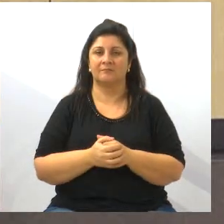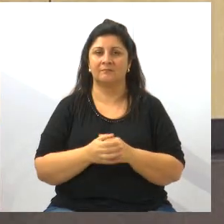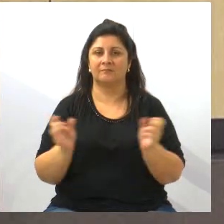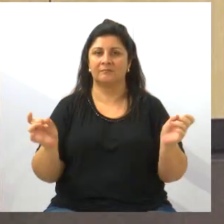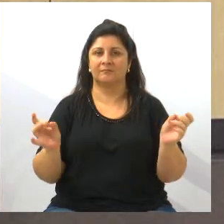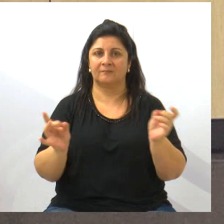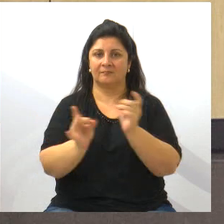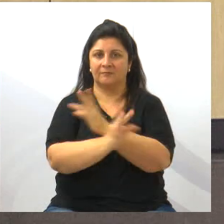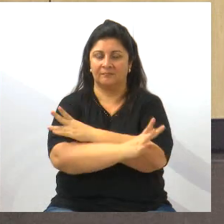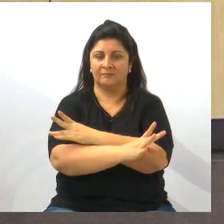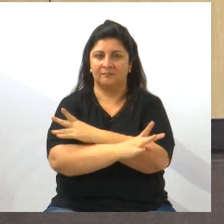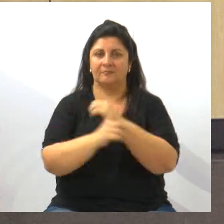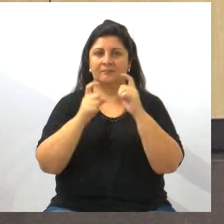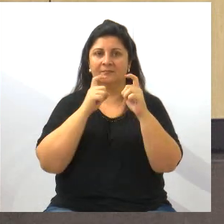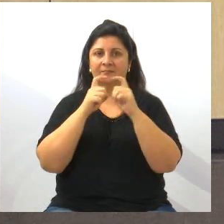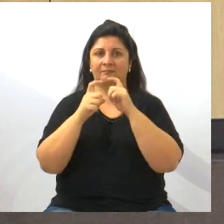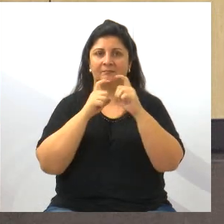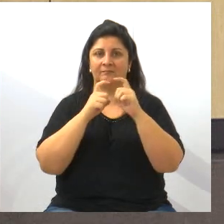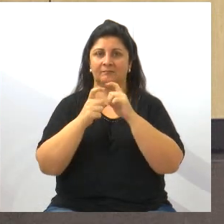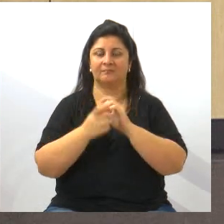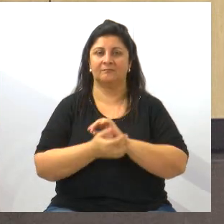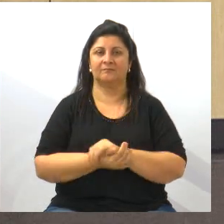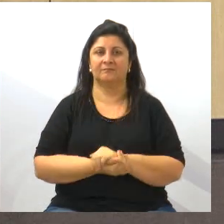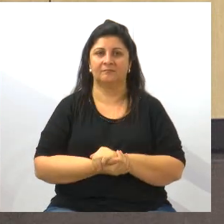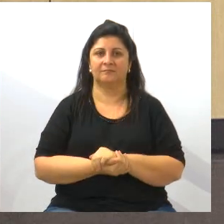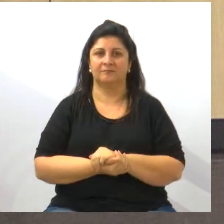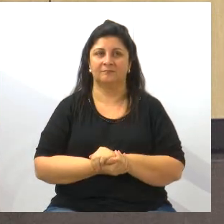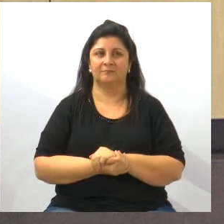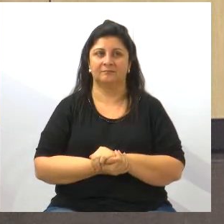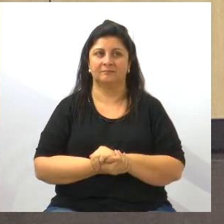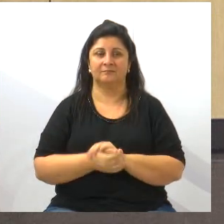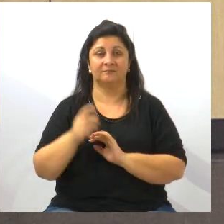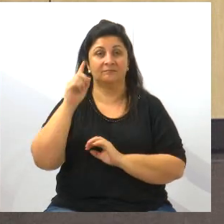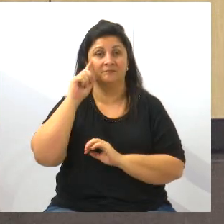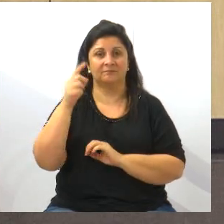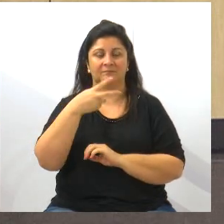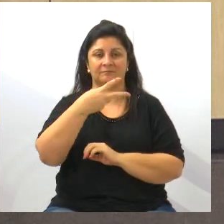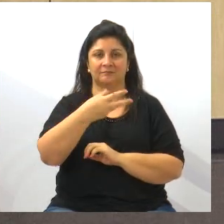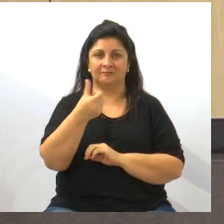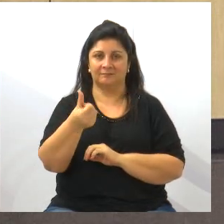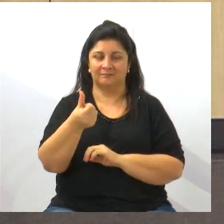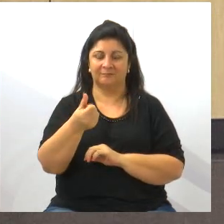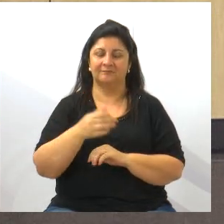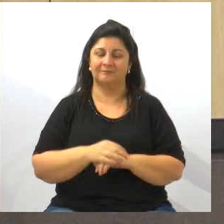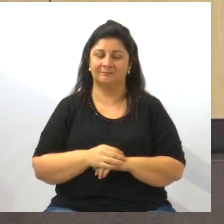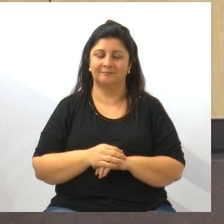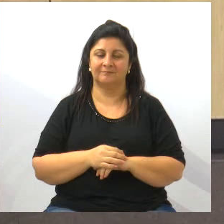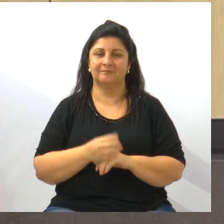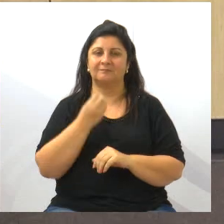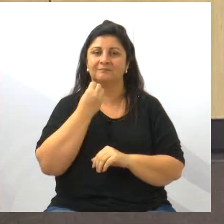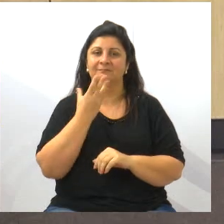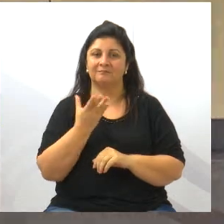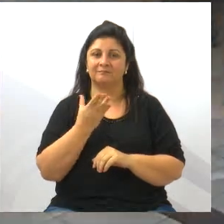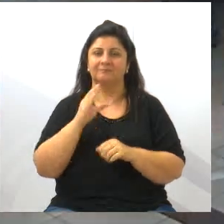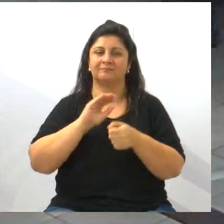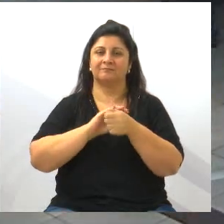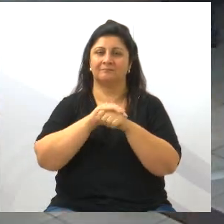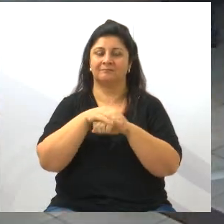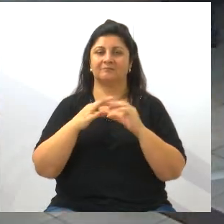19h59, encerrada a nossa audiência, e 26, rumo ao conselho. Boa noite a todos.